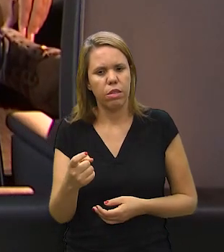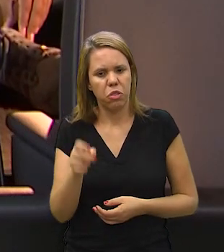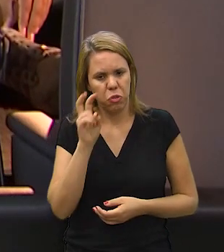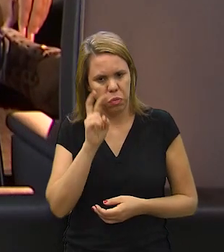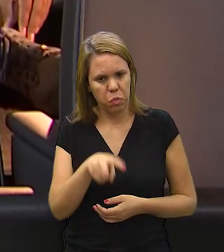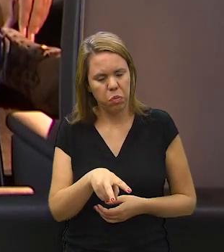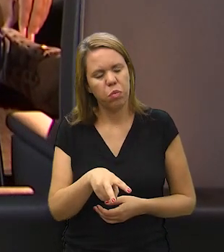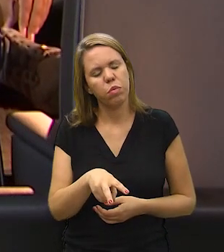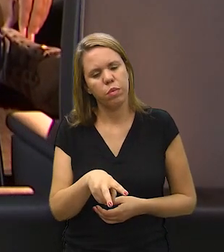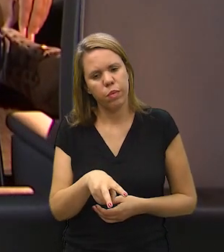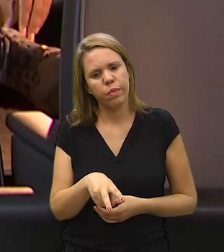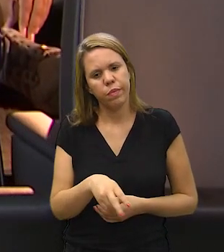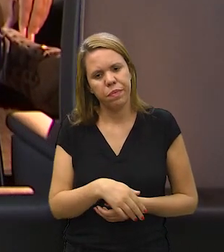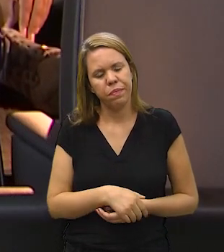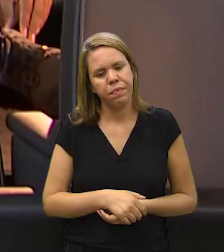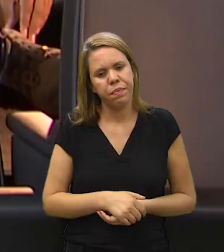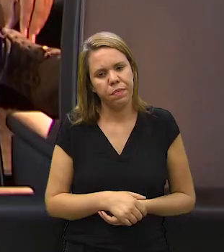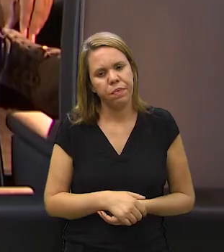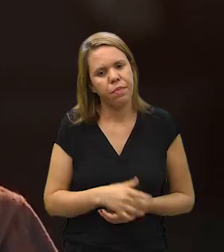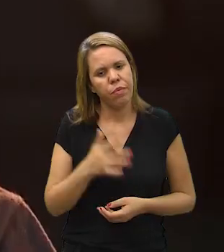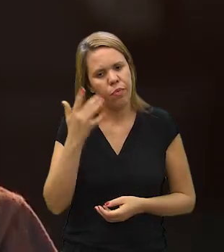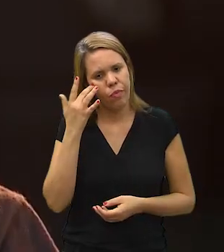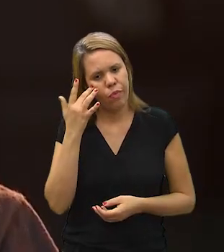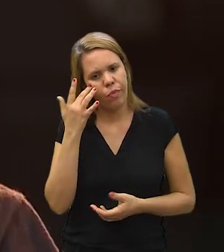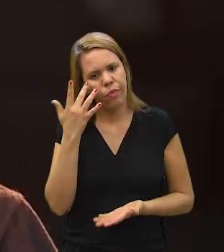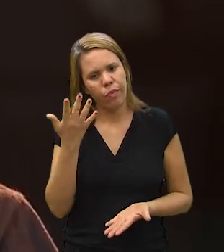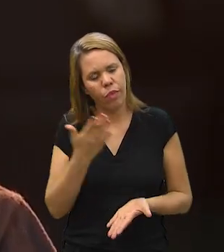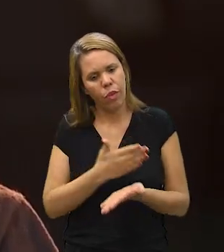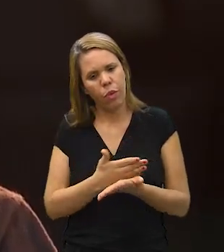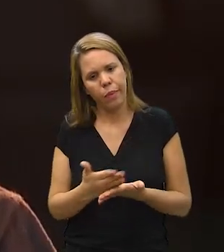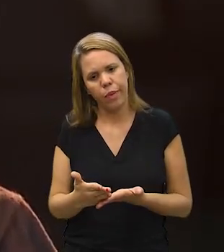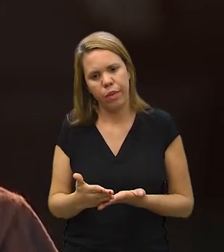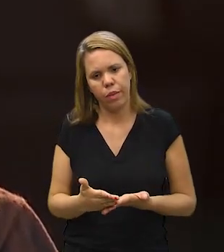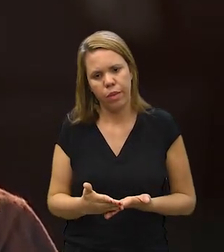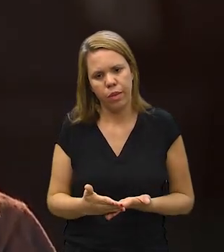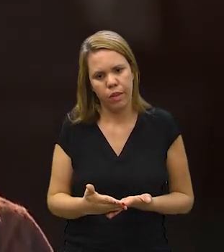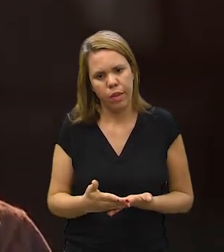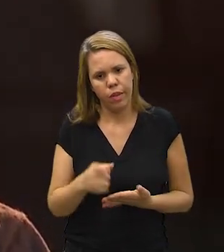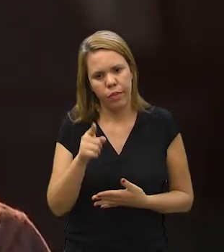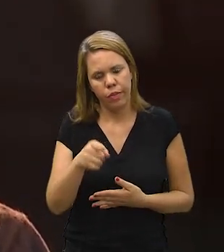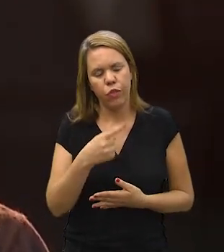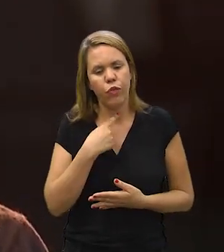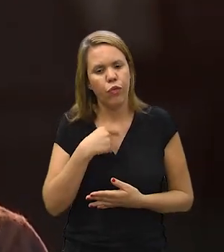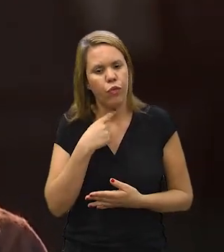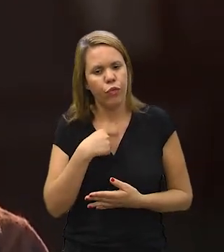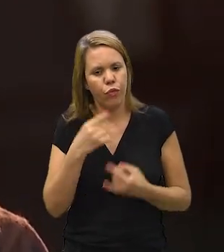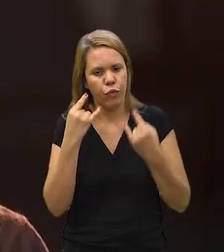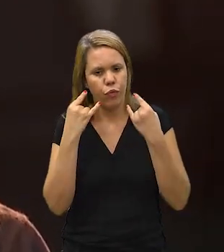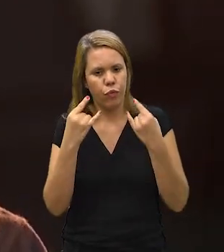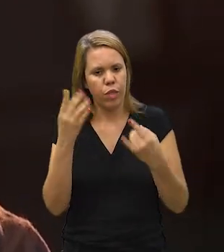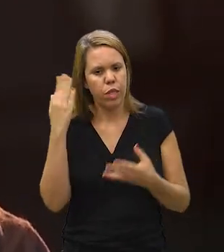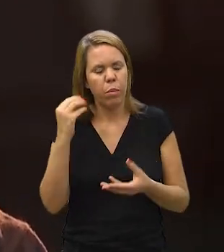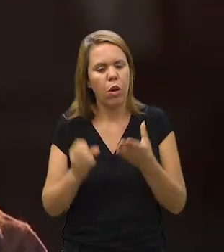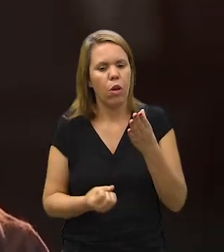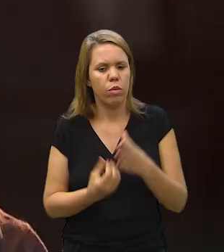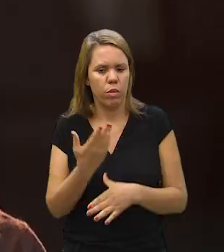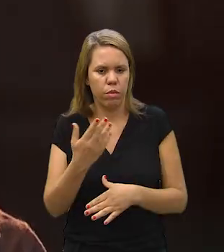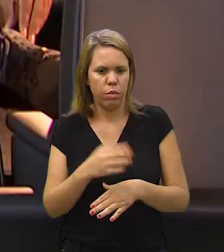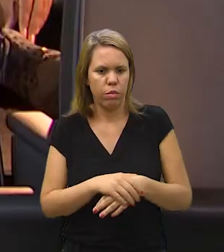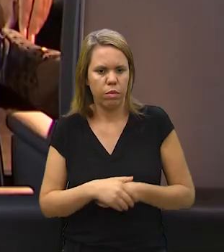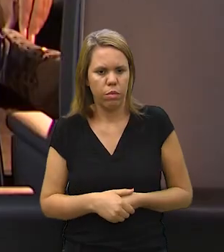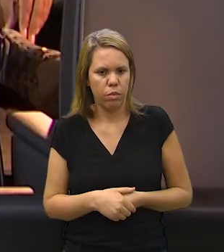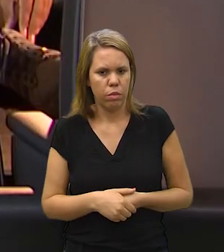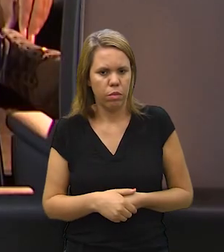interessante de se ver. Eu acho que ele te pega no começo e você fica com vontade de saber o que